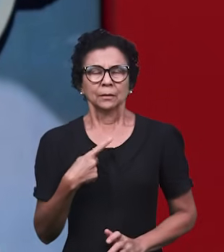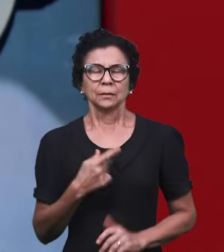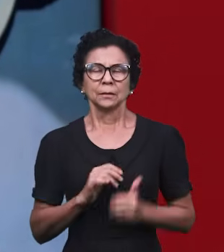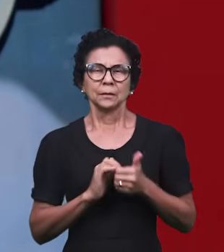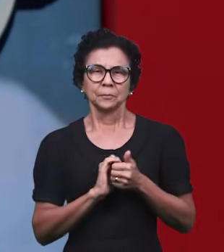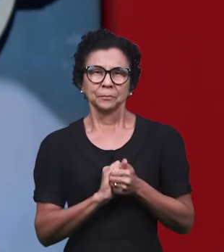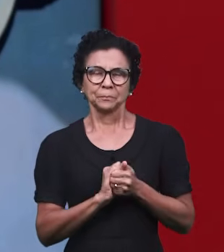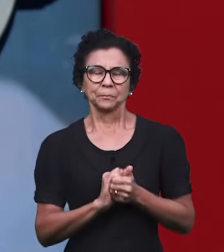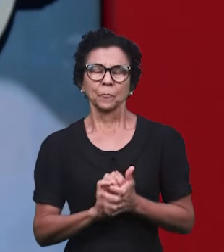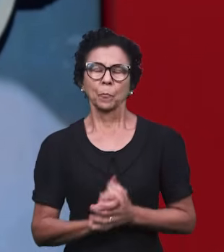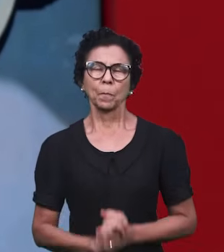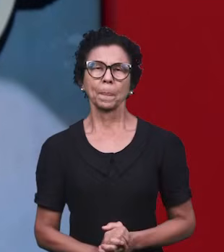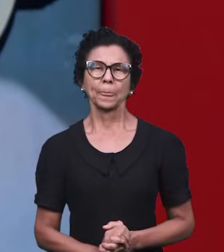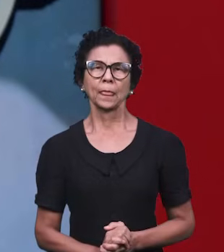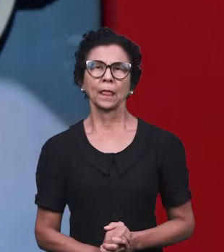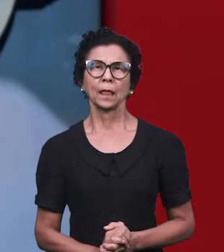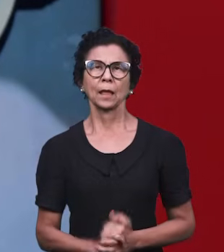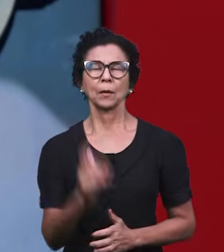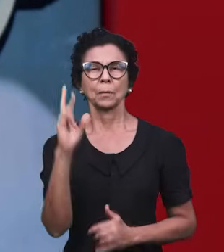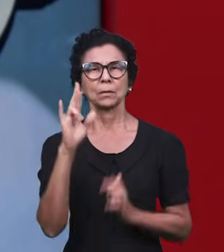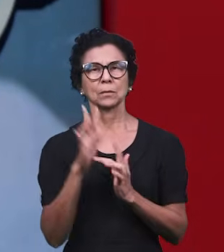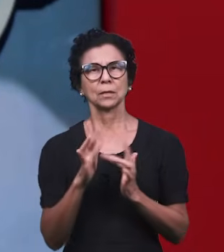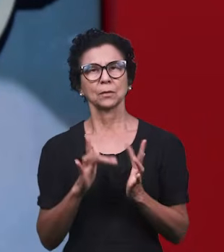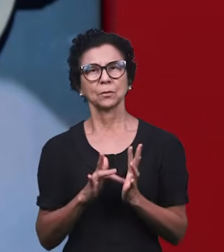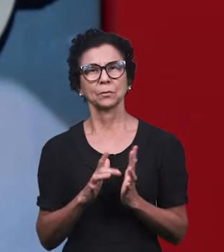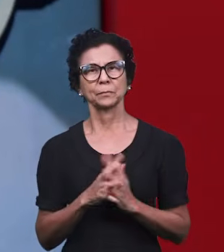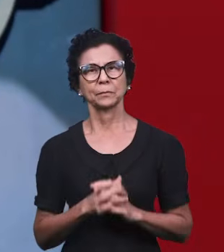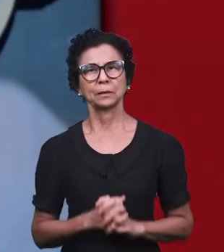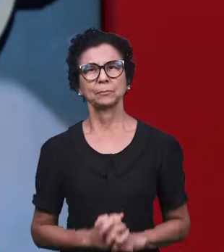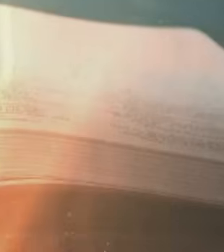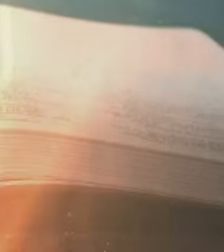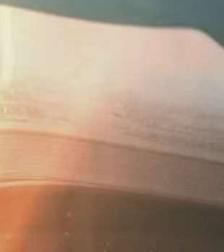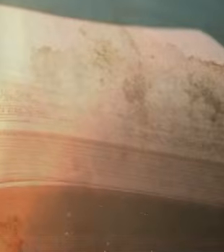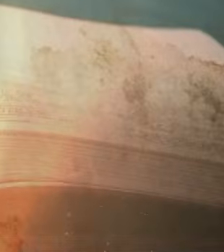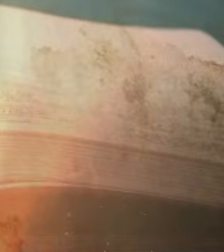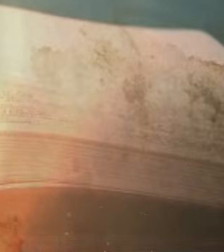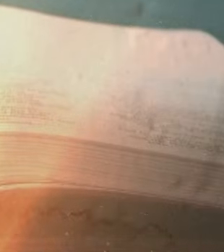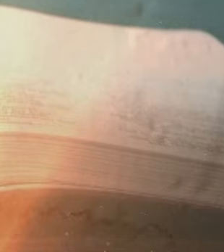de todos vocês que estão aqui conosco, com a paz do Senhor Jesus. A paz do Senhor. Amém.